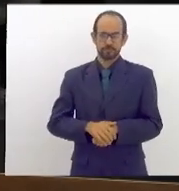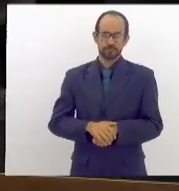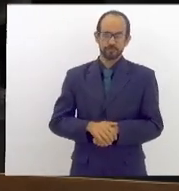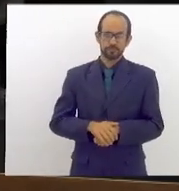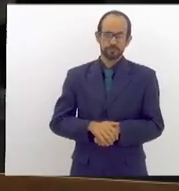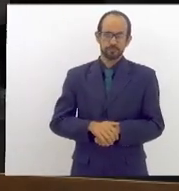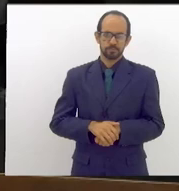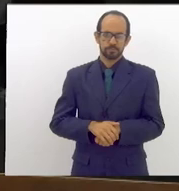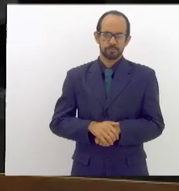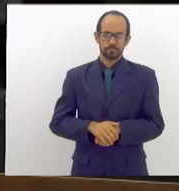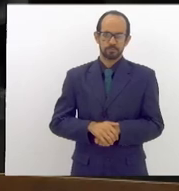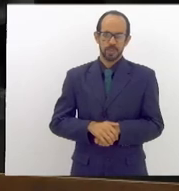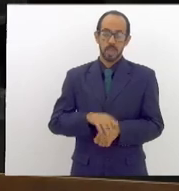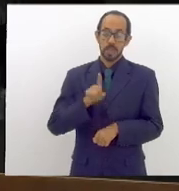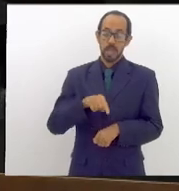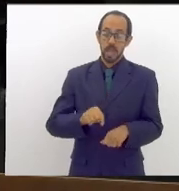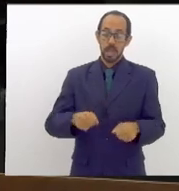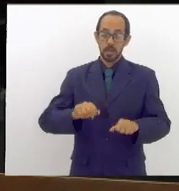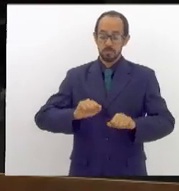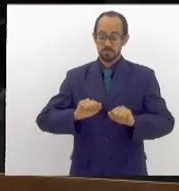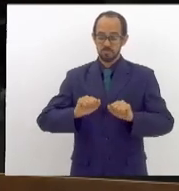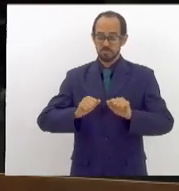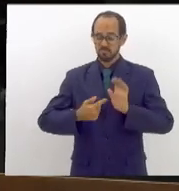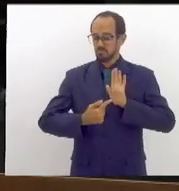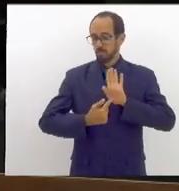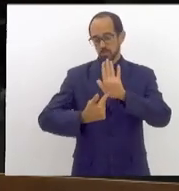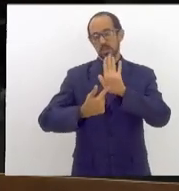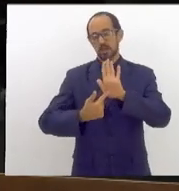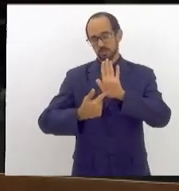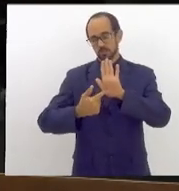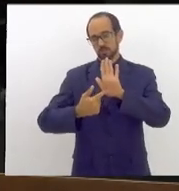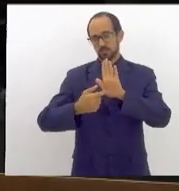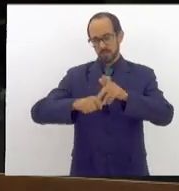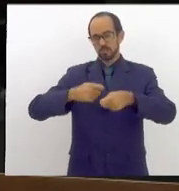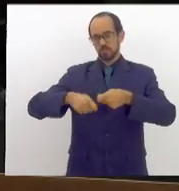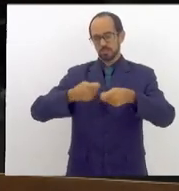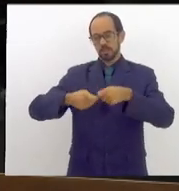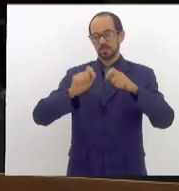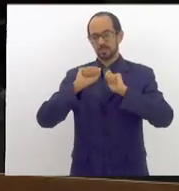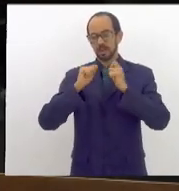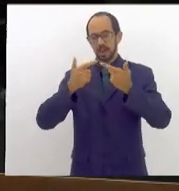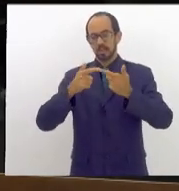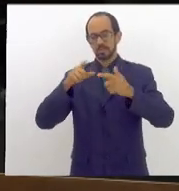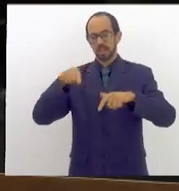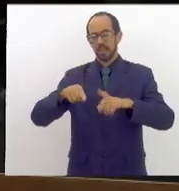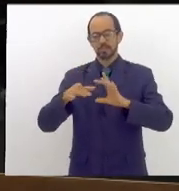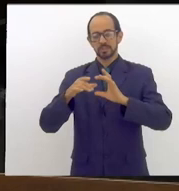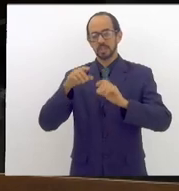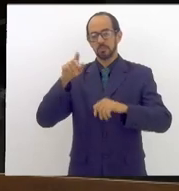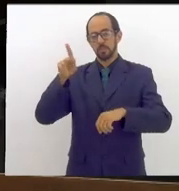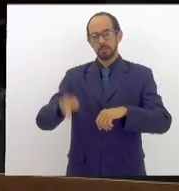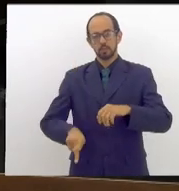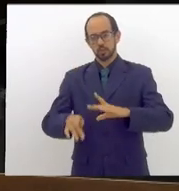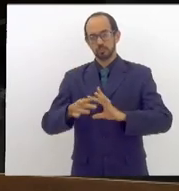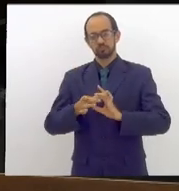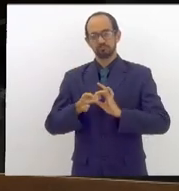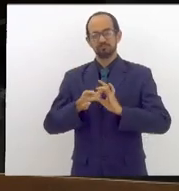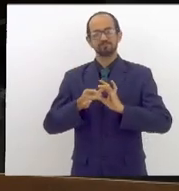revelada na gestão da alerj é ser um democrata